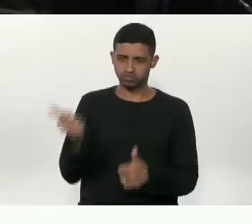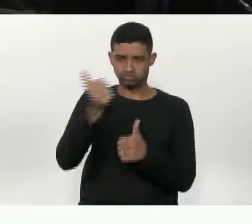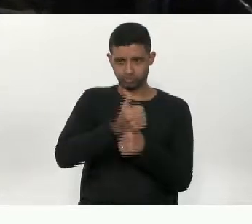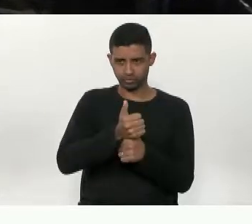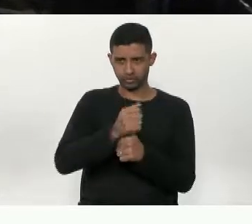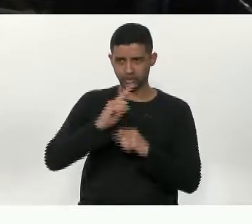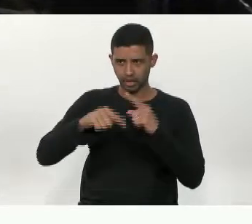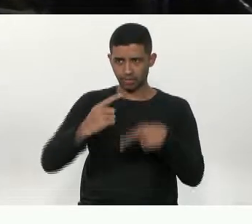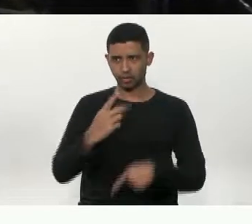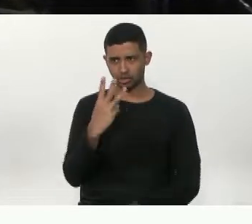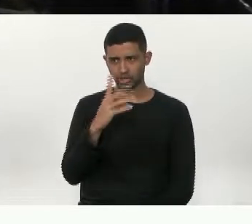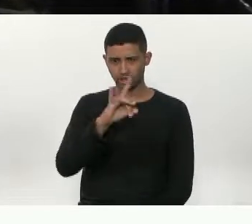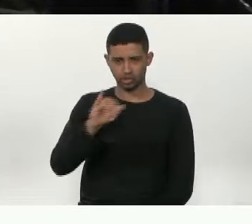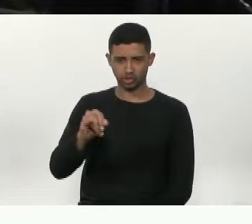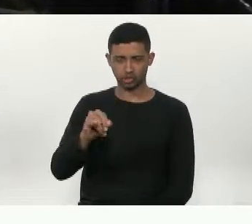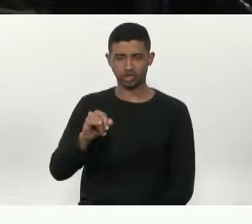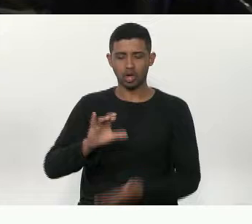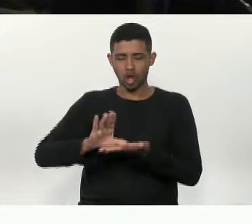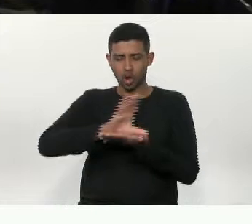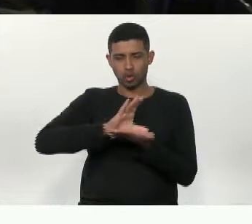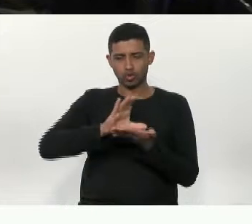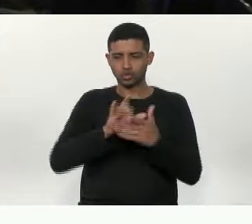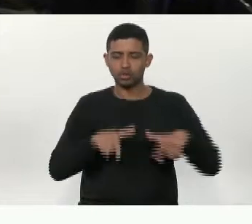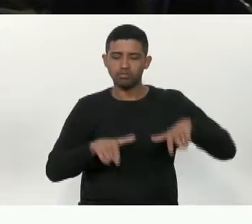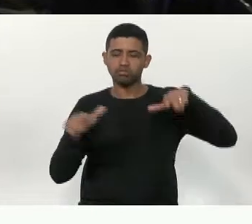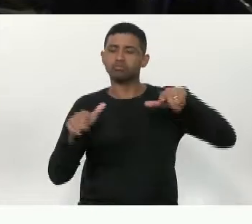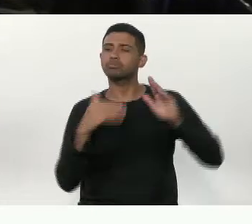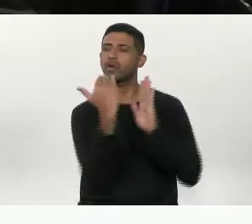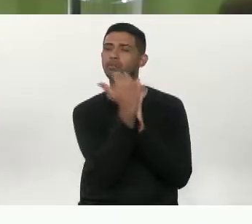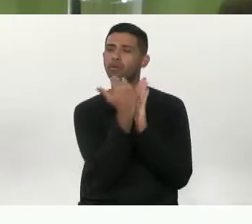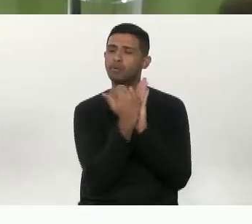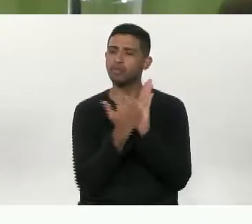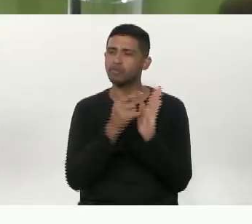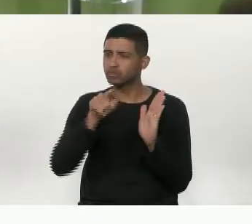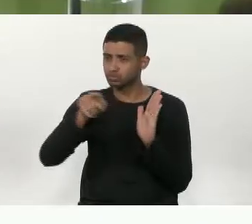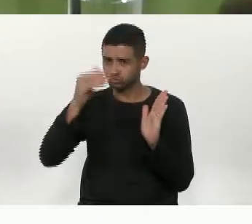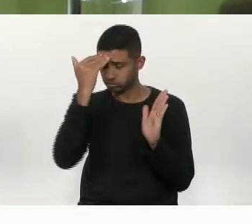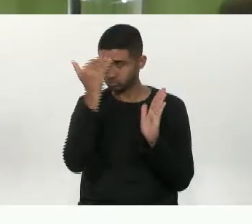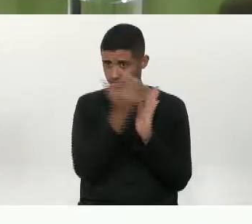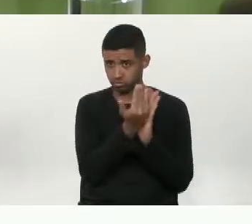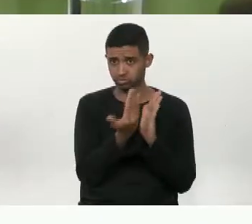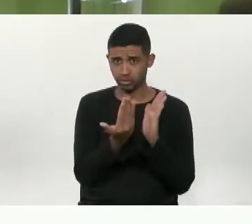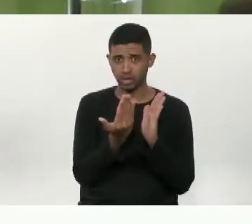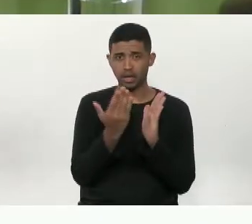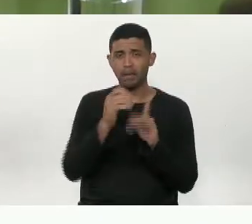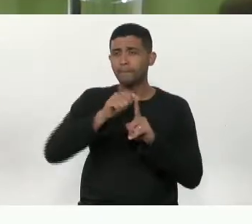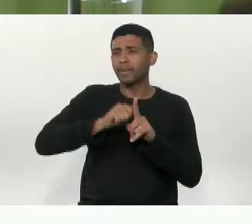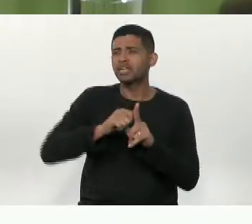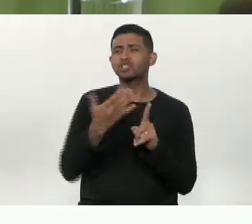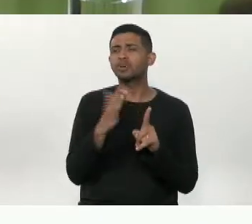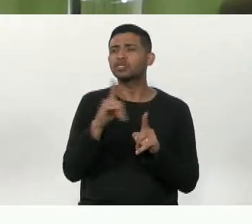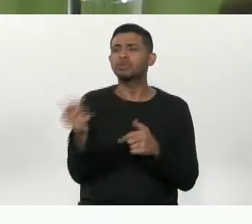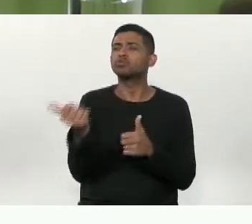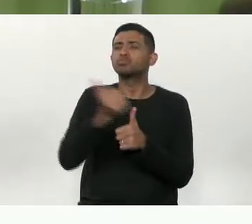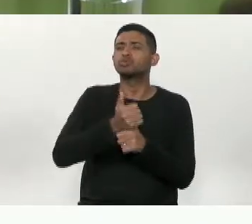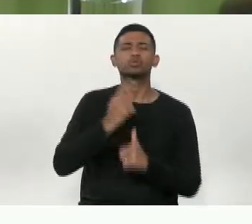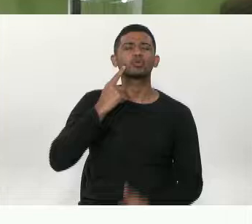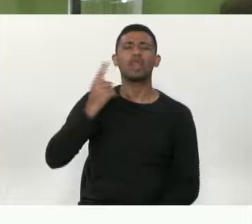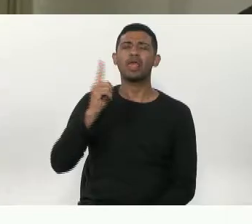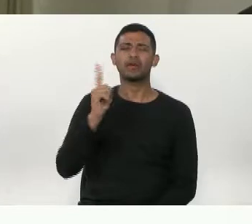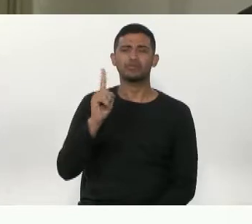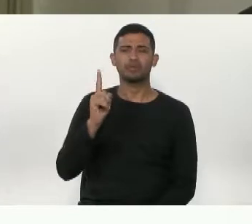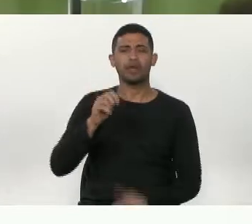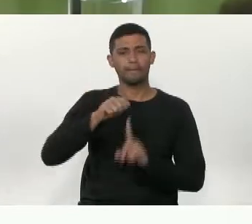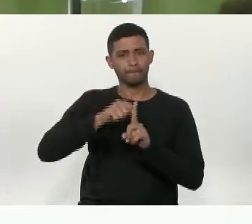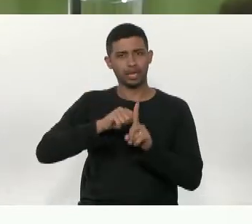sua posse, o CREMERJ lhe apresentou uma listagem de itens para cumprimento. Em que mês aproximado que o senhor tomou posse? Não me recordo aqui.